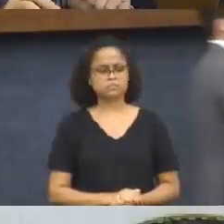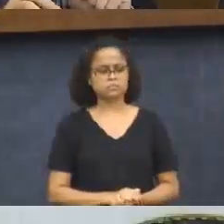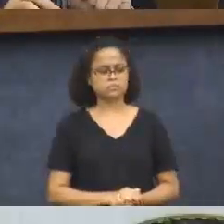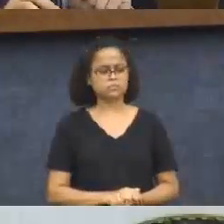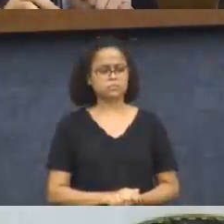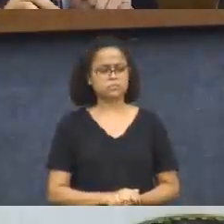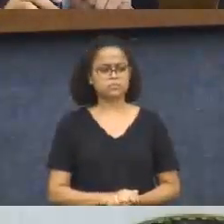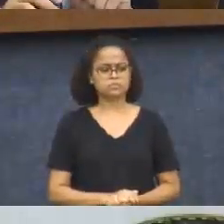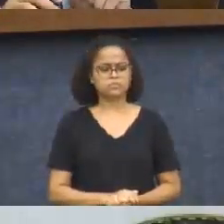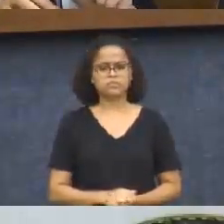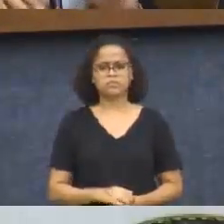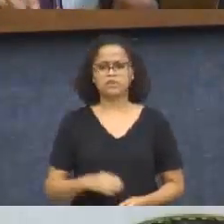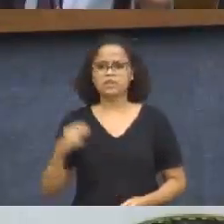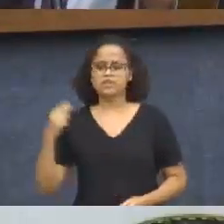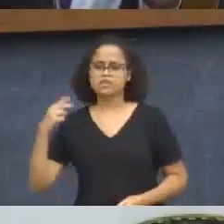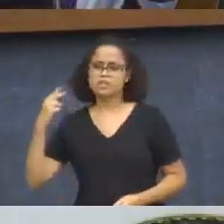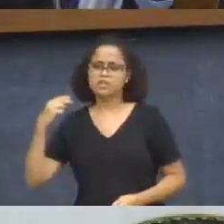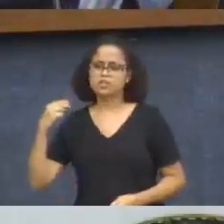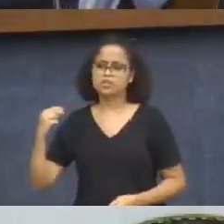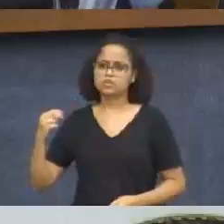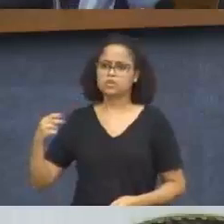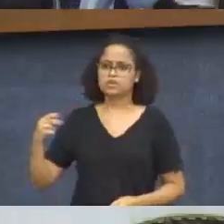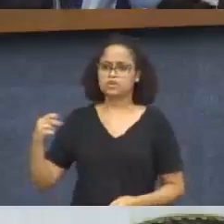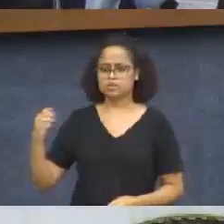vereador Bruno Pedralva, PT.